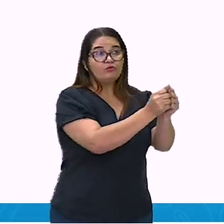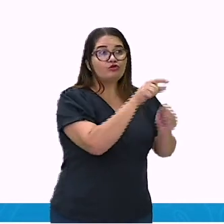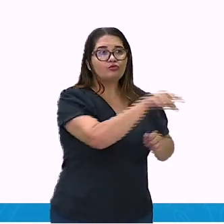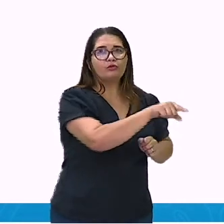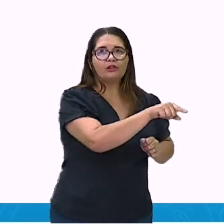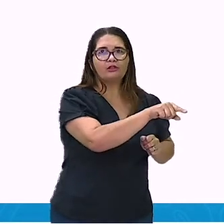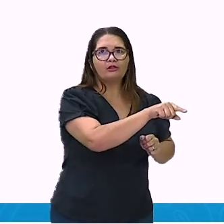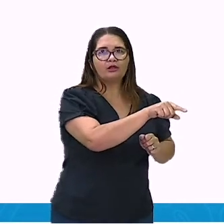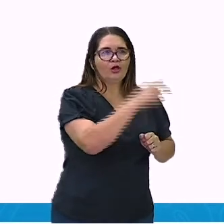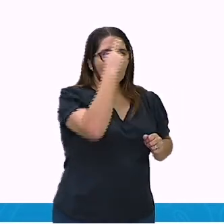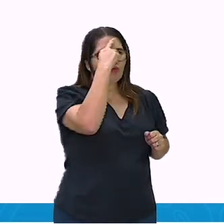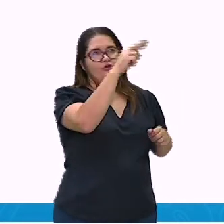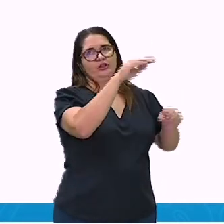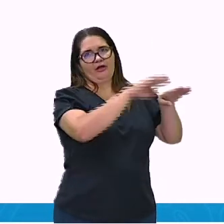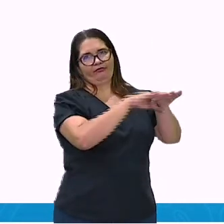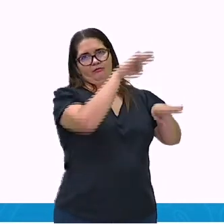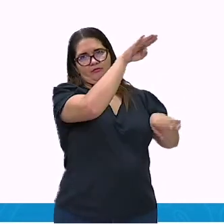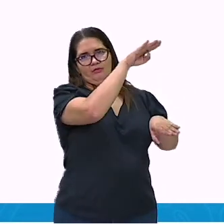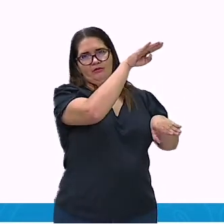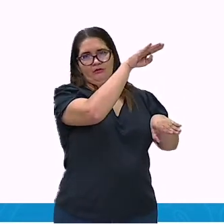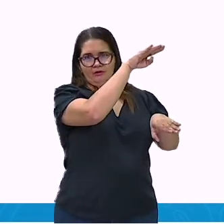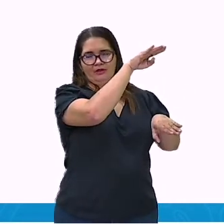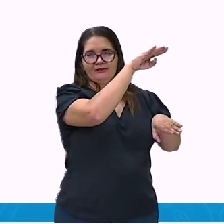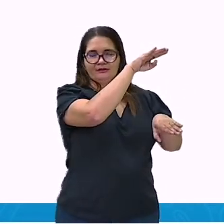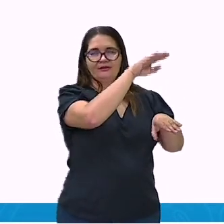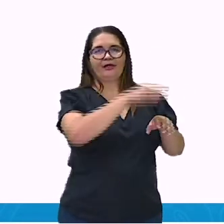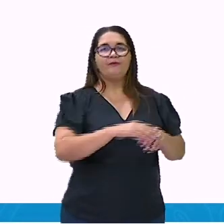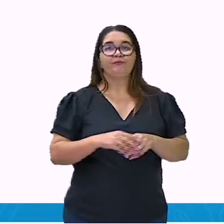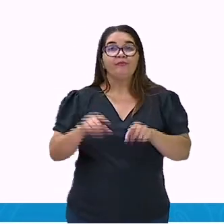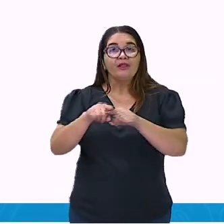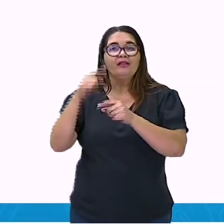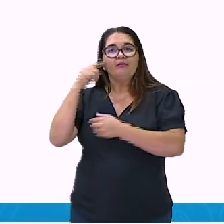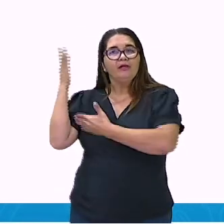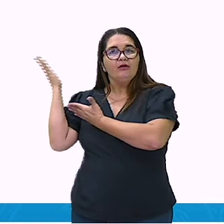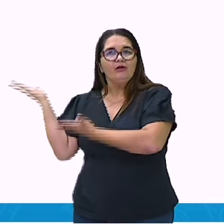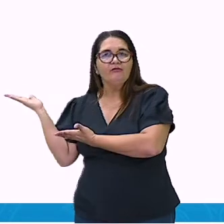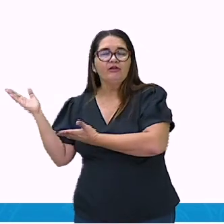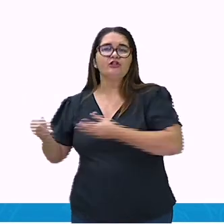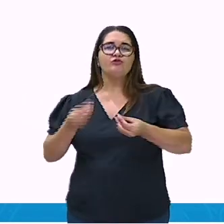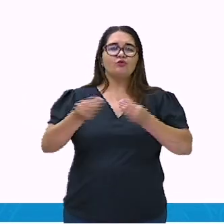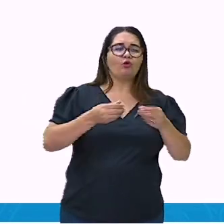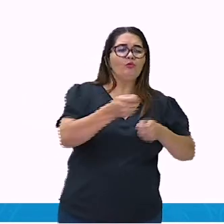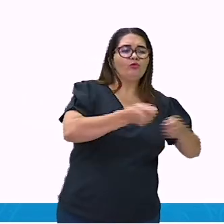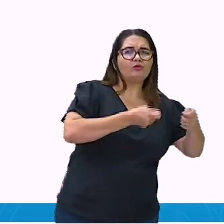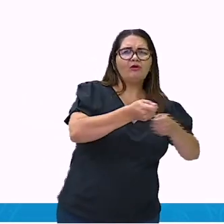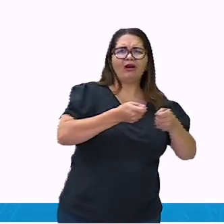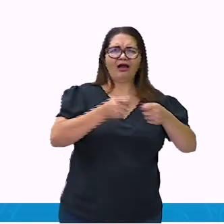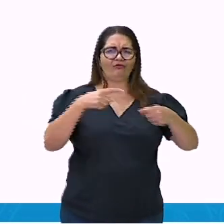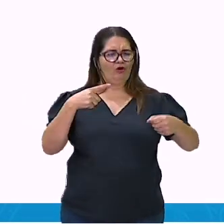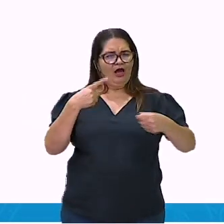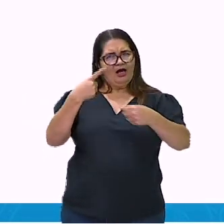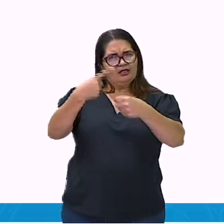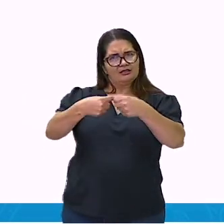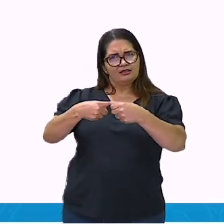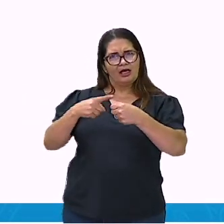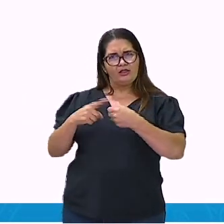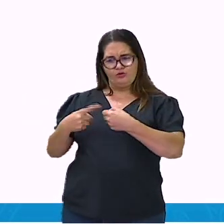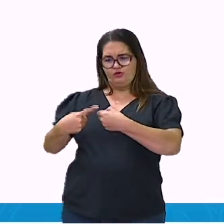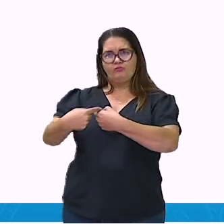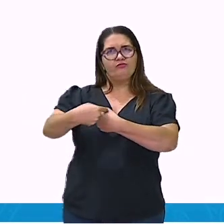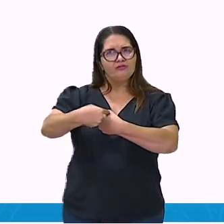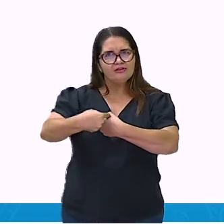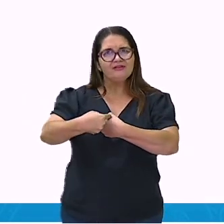homens bons, que administravam as vilas, os municípios, através das câmaras municipais, que seriam hoje os